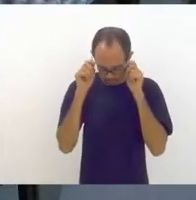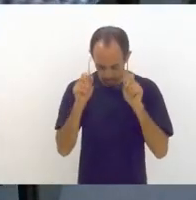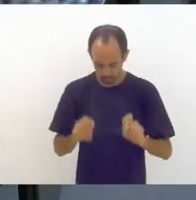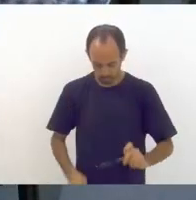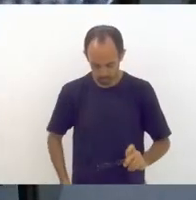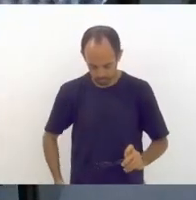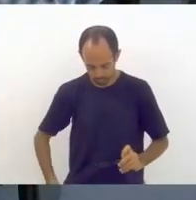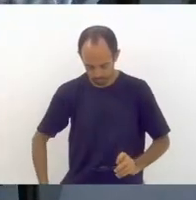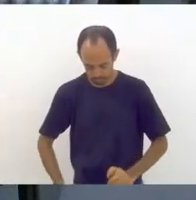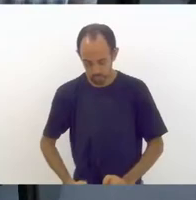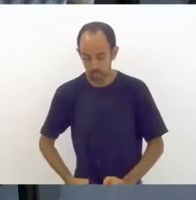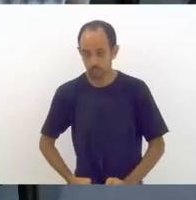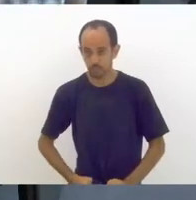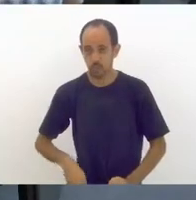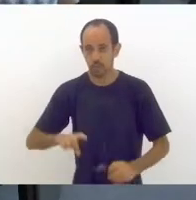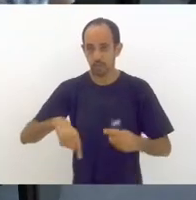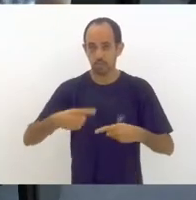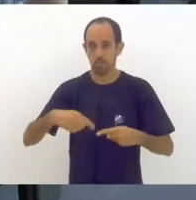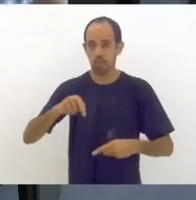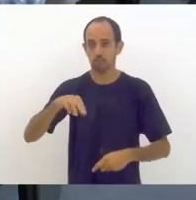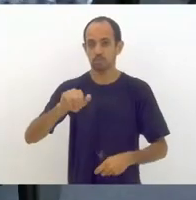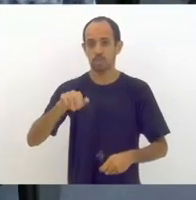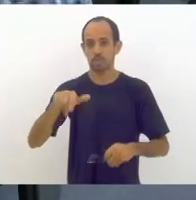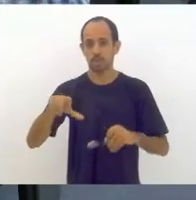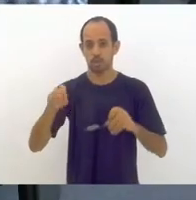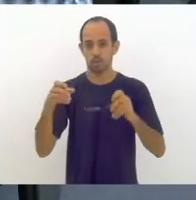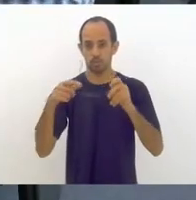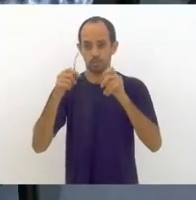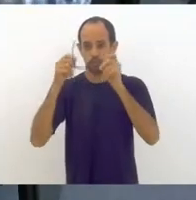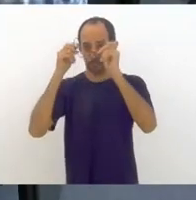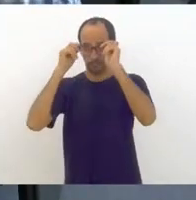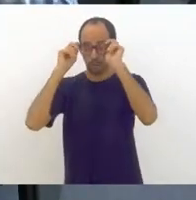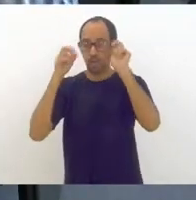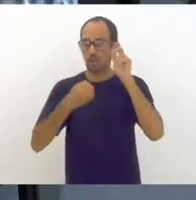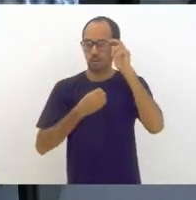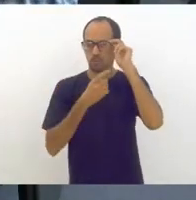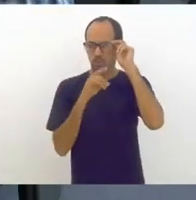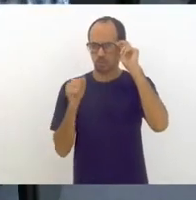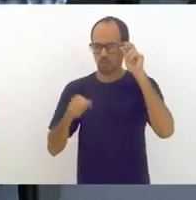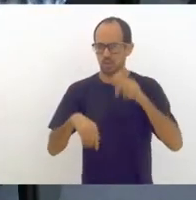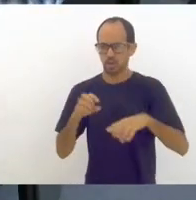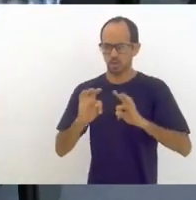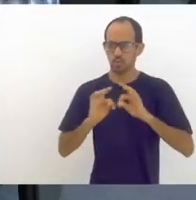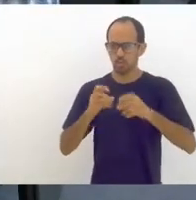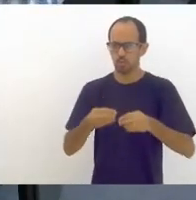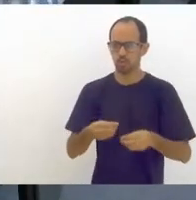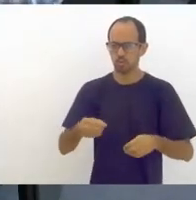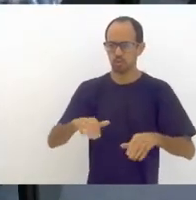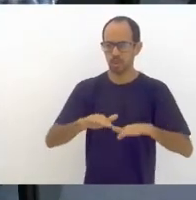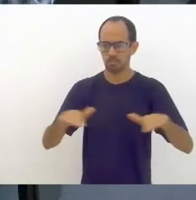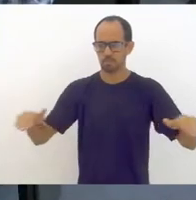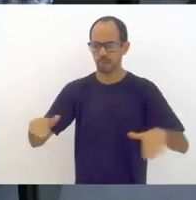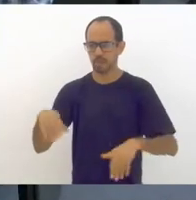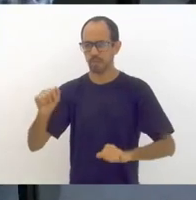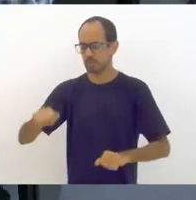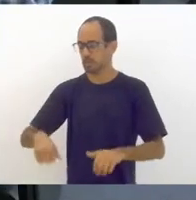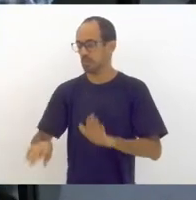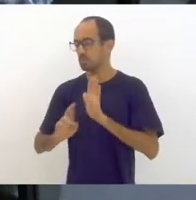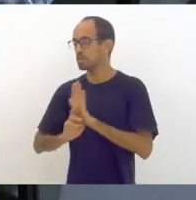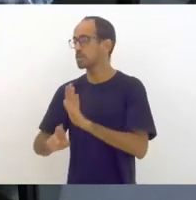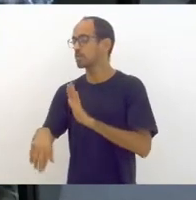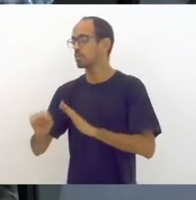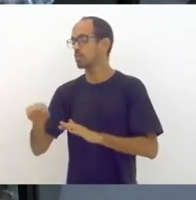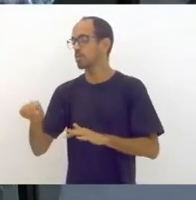Depois, Marcelo Santana, já se preparando aí. Marcelo Santana. Bom dia a todos e todas. A mesa aqui, na pessoa do deputado André Correia,